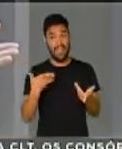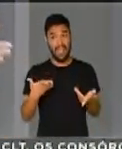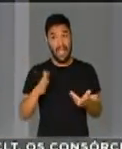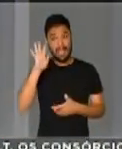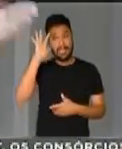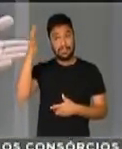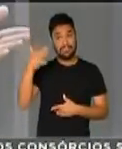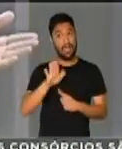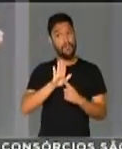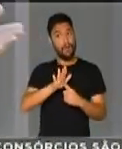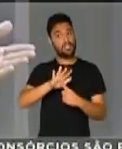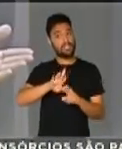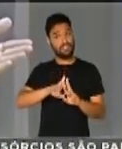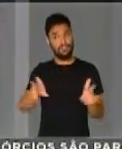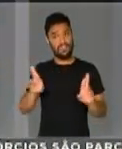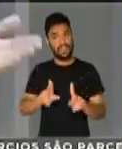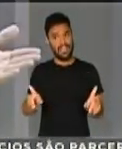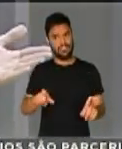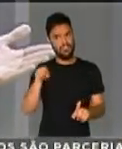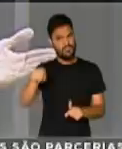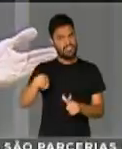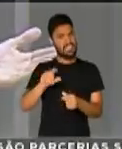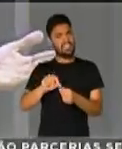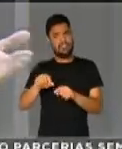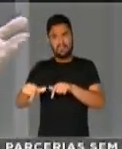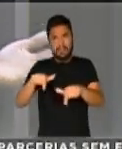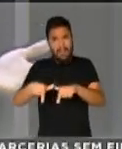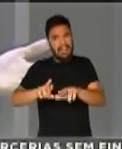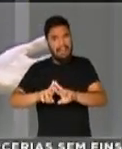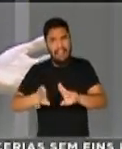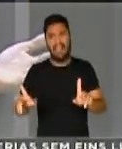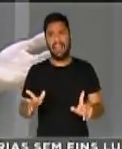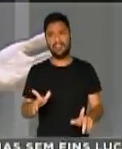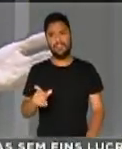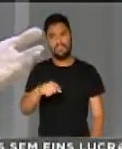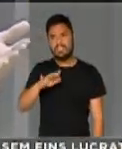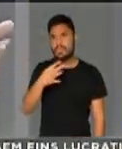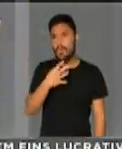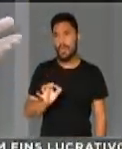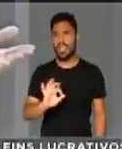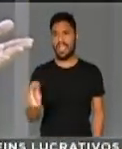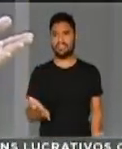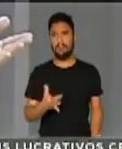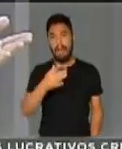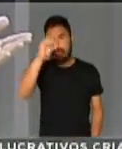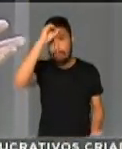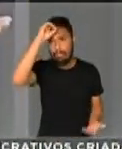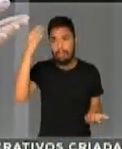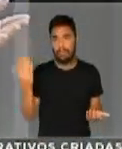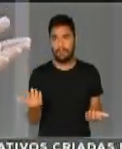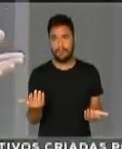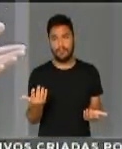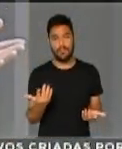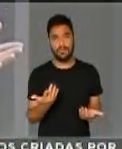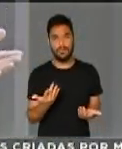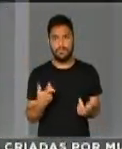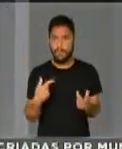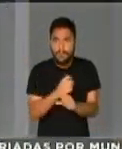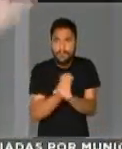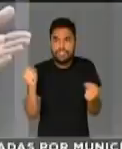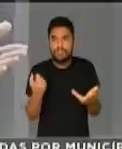contrário. Vocês precisam estudar o que vocês estão fazendo. Não sabem? É um bando de tontos. É